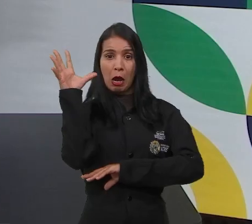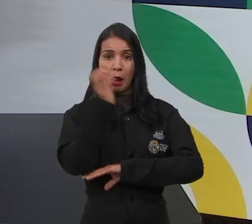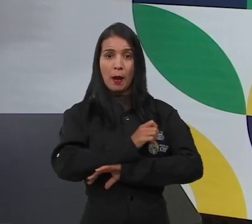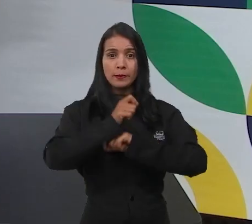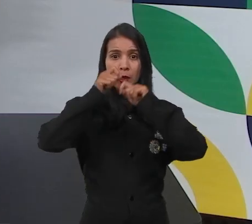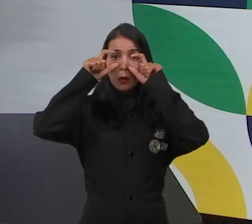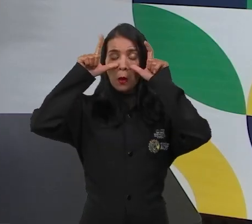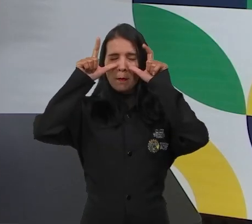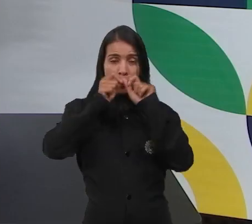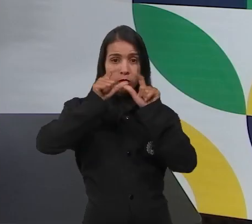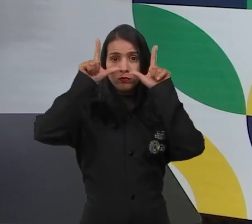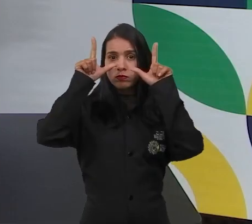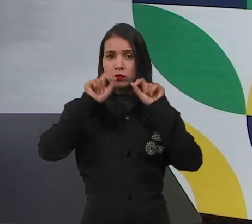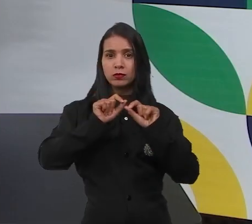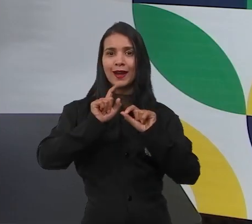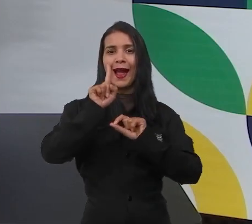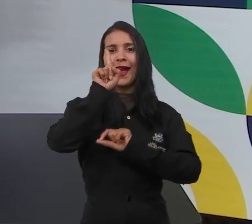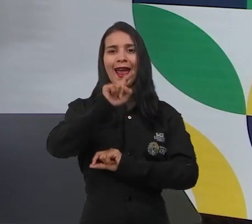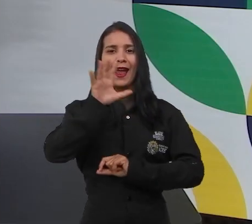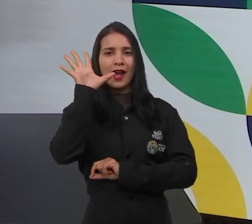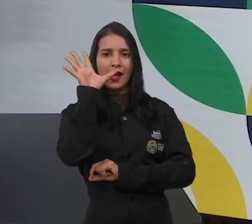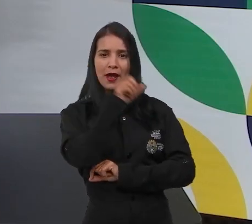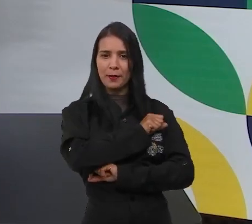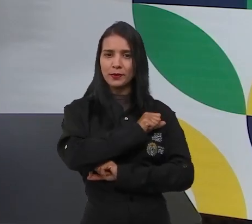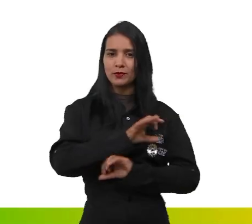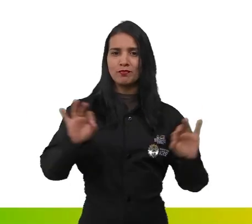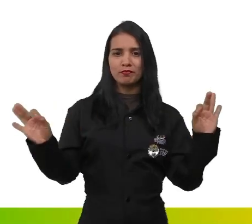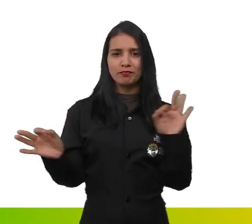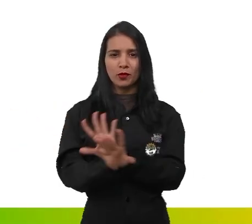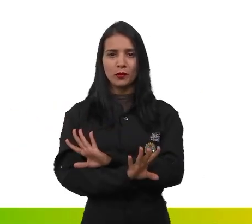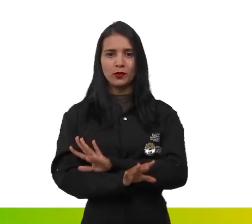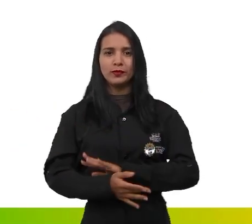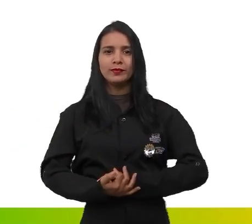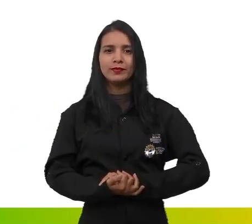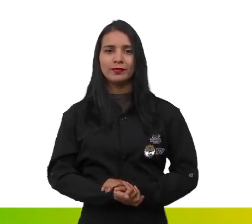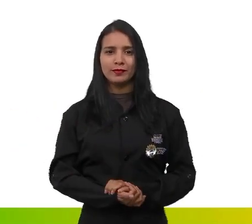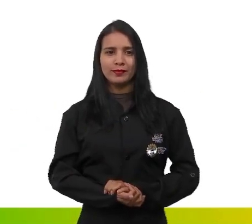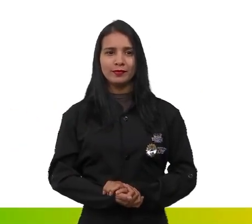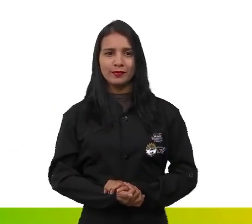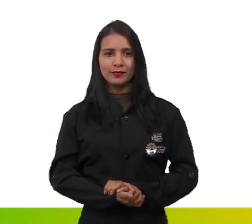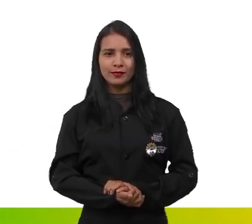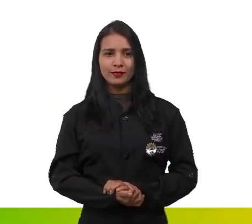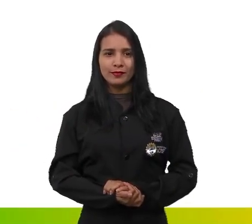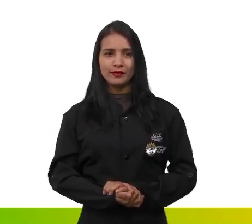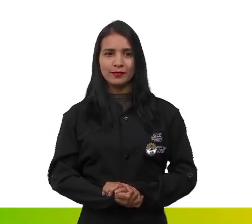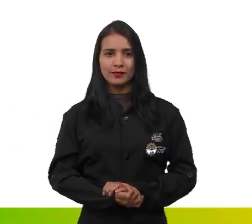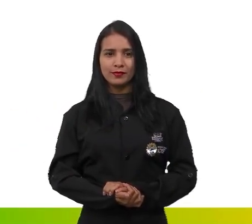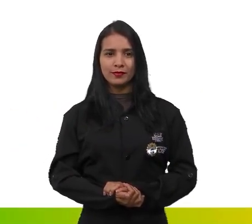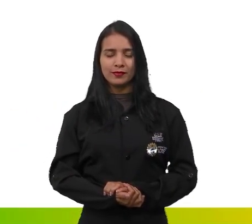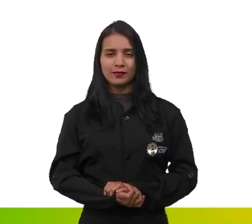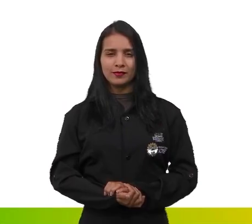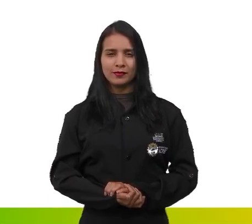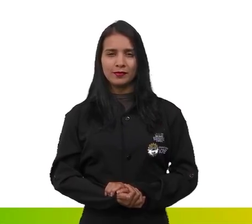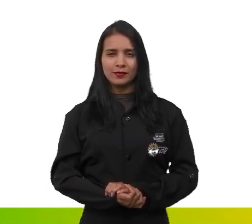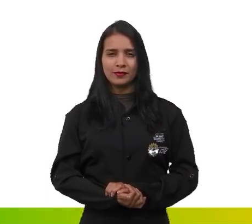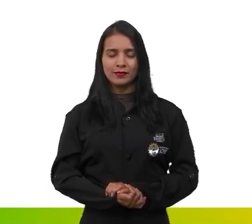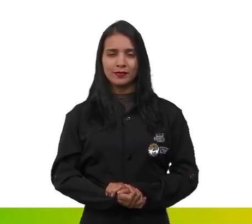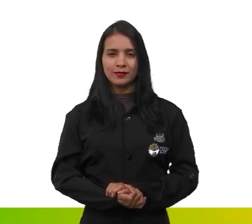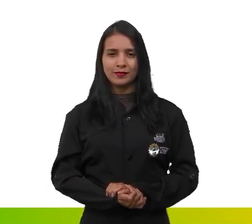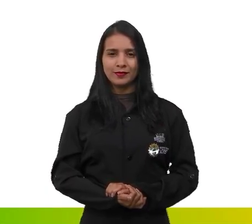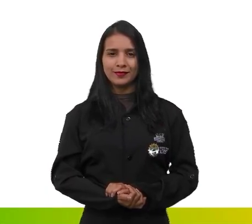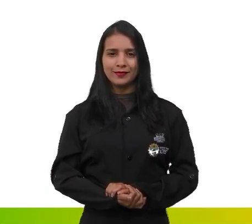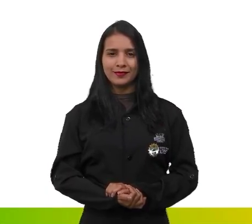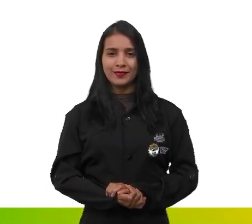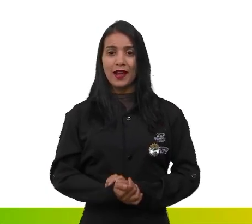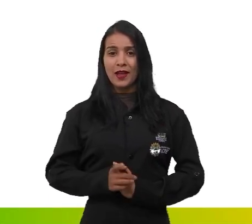tudo ocorreu no instante, foi rapidamente. Quiso hacer una maldad, ele saiu de tiro por la